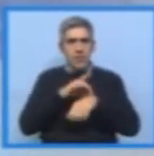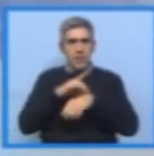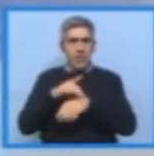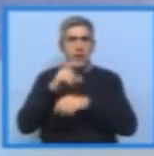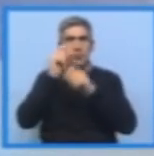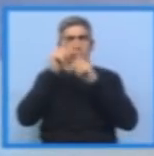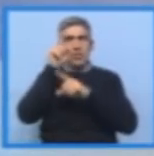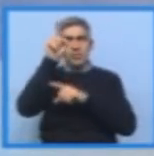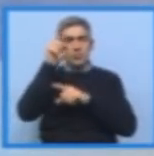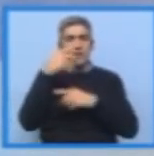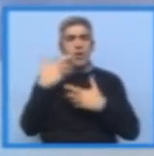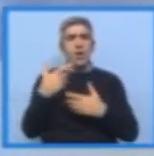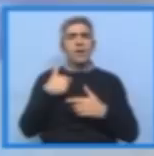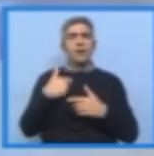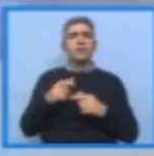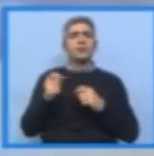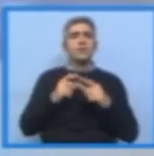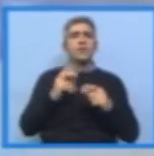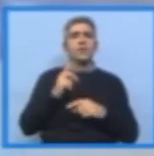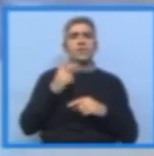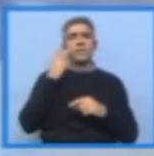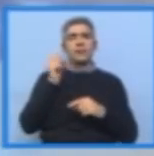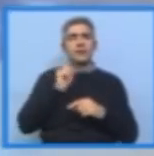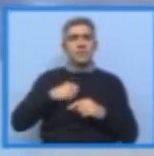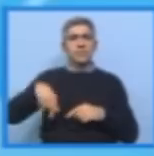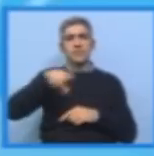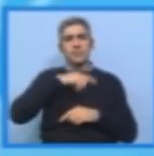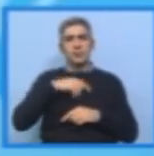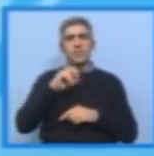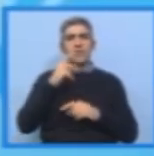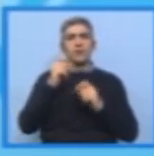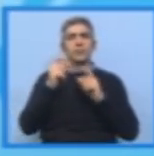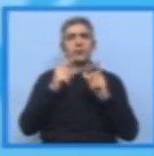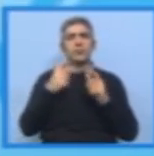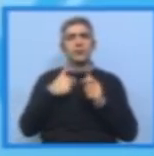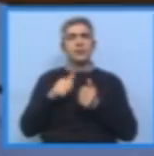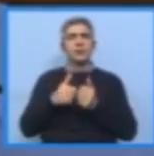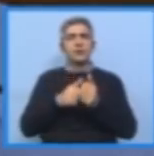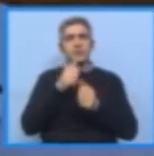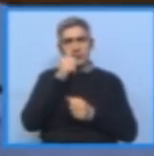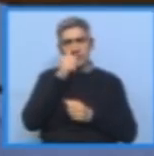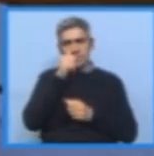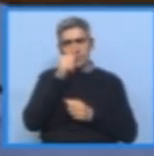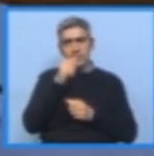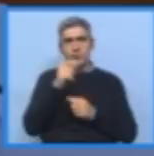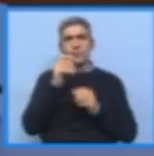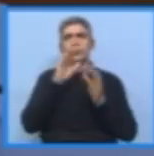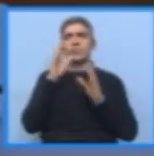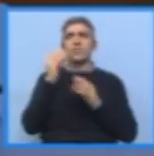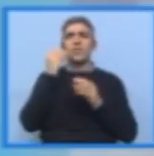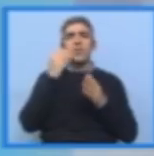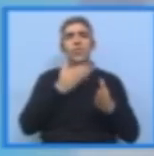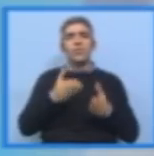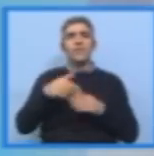Que estrelas temos nós hoje também, na nossa vida, ou que estrelas seguimos nós? E onde é que elas nos